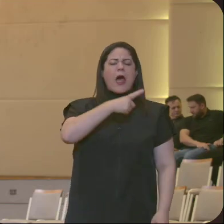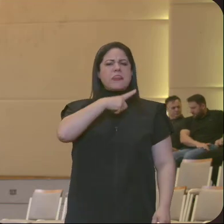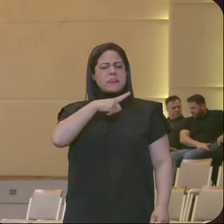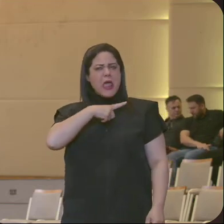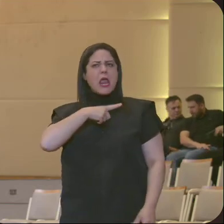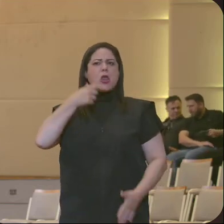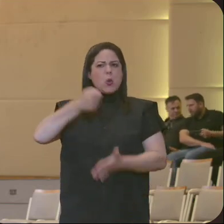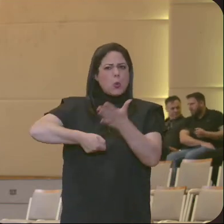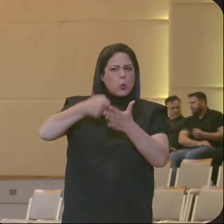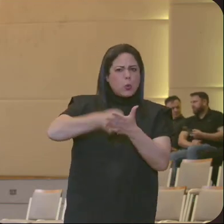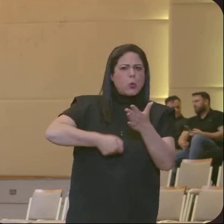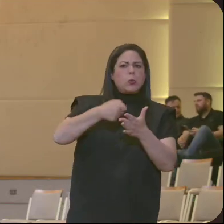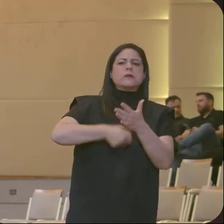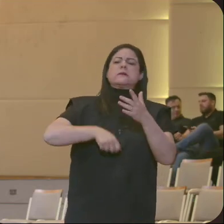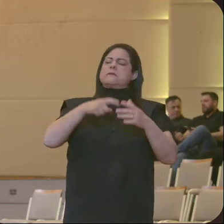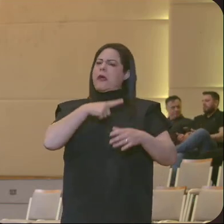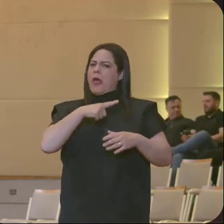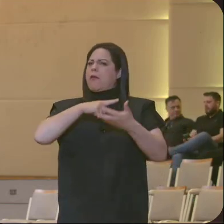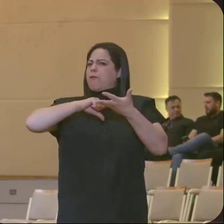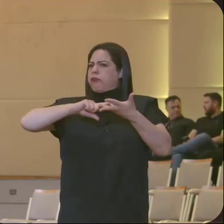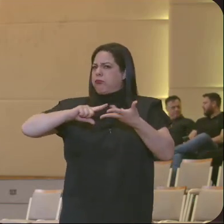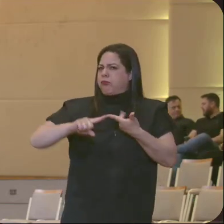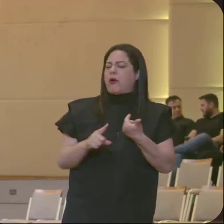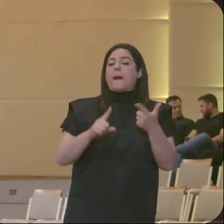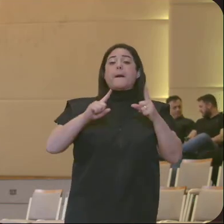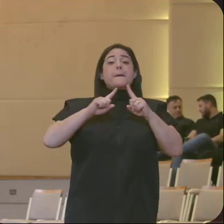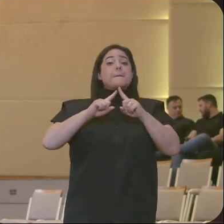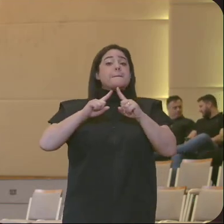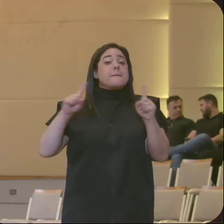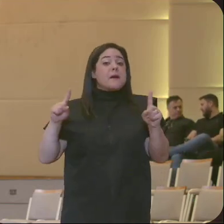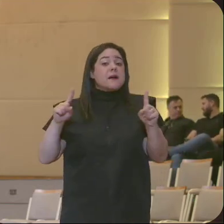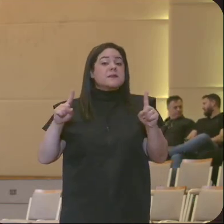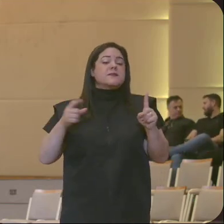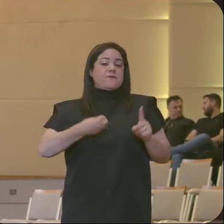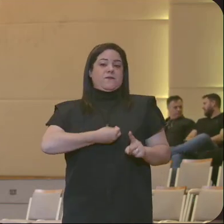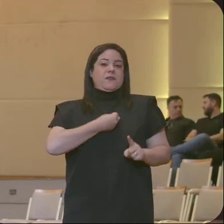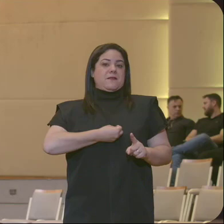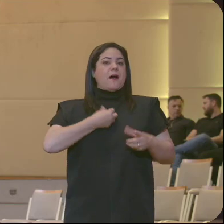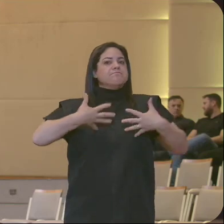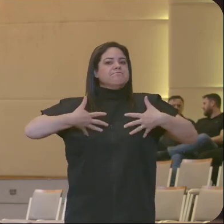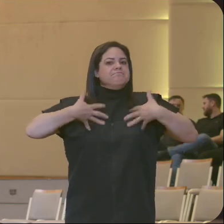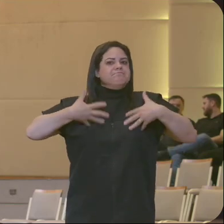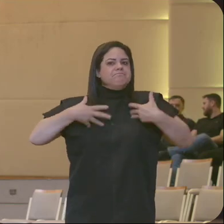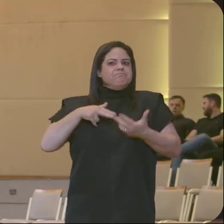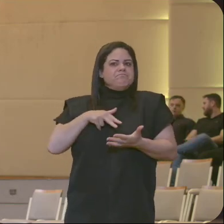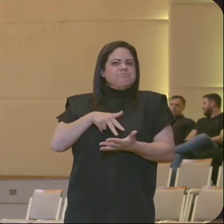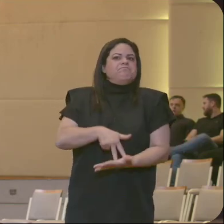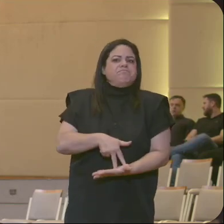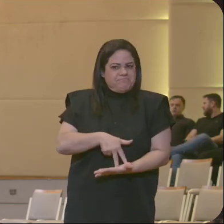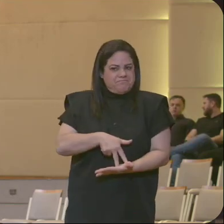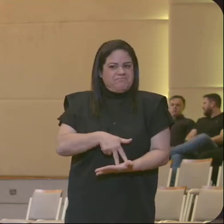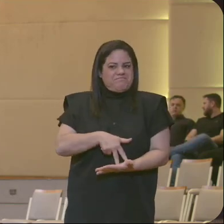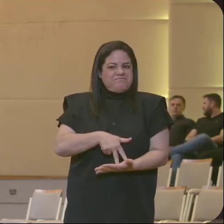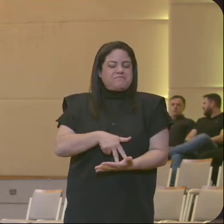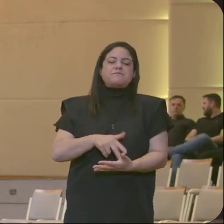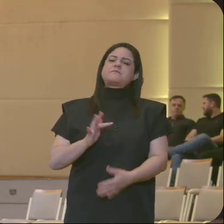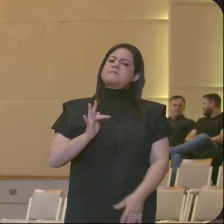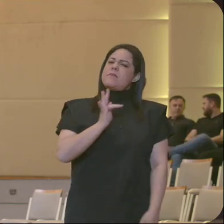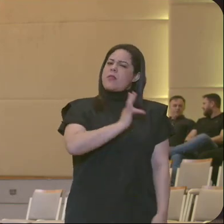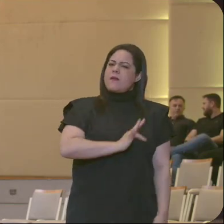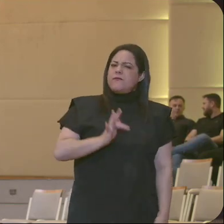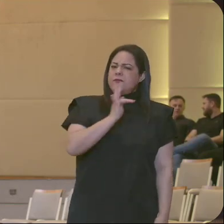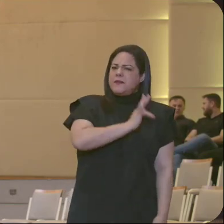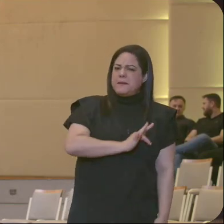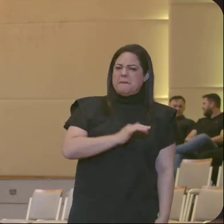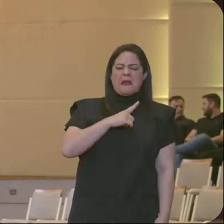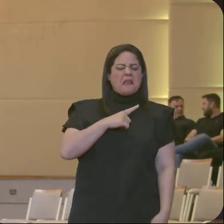em meio às adversidades. E quando a gente olha para essa carta aqui de Filipenses, uma carta curtinha, apenas